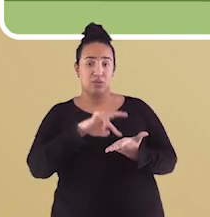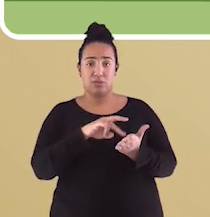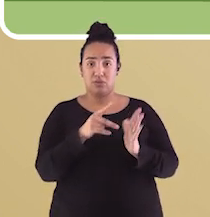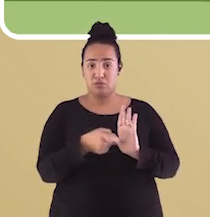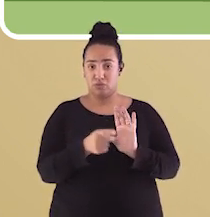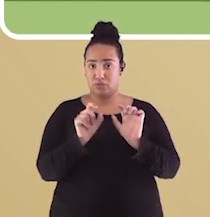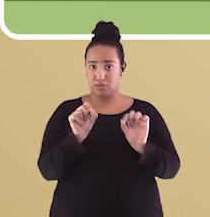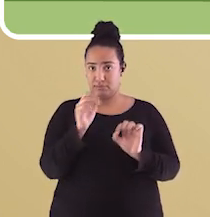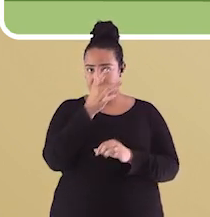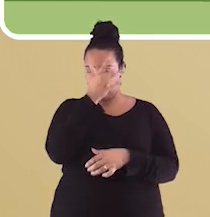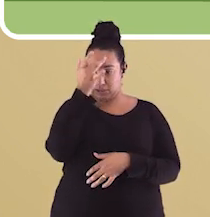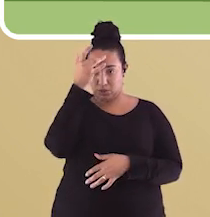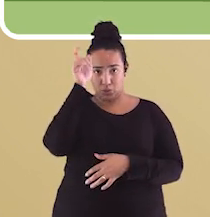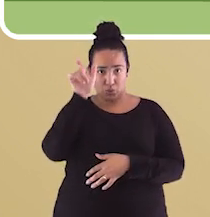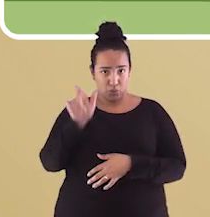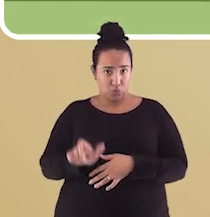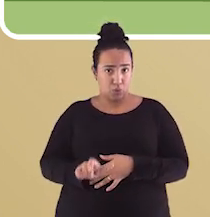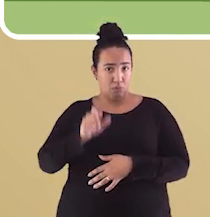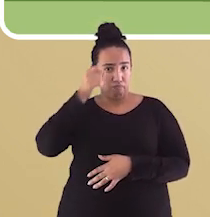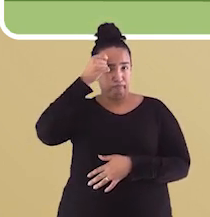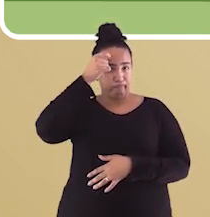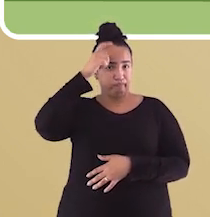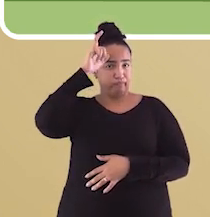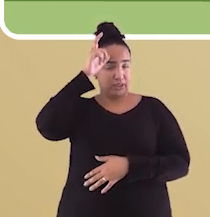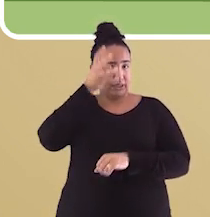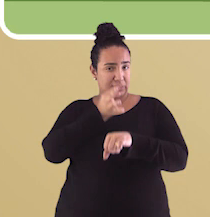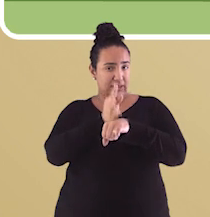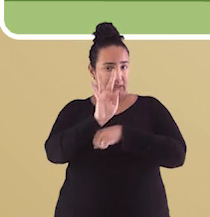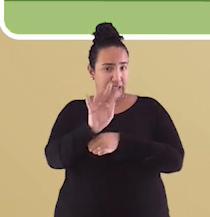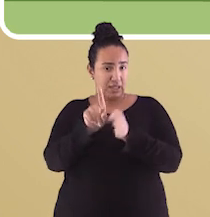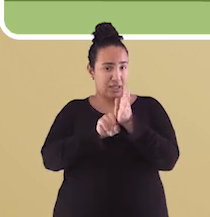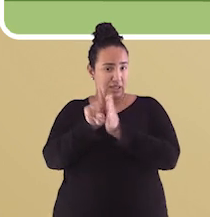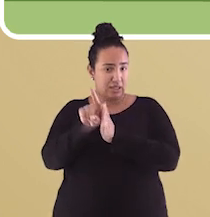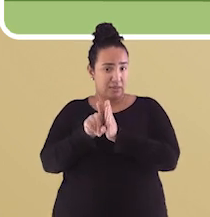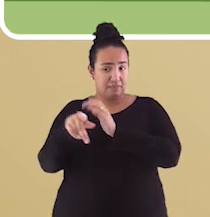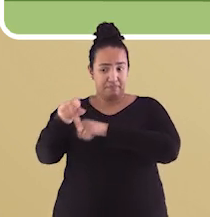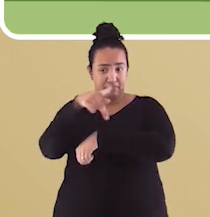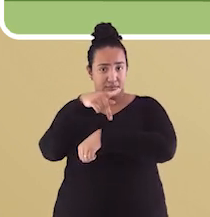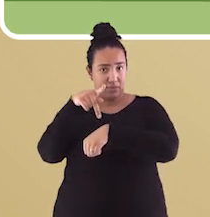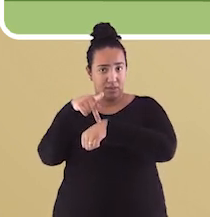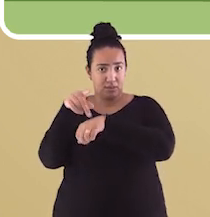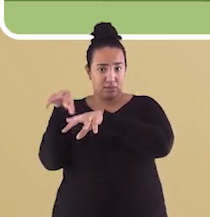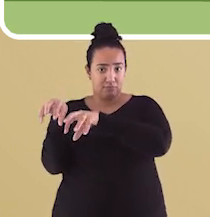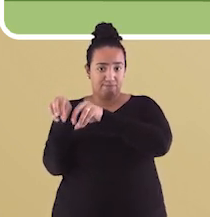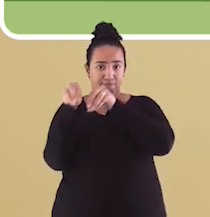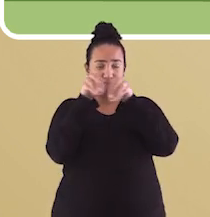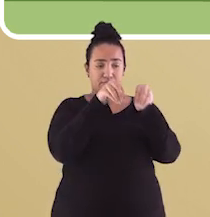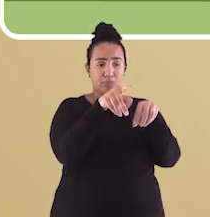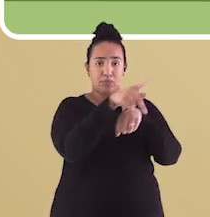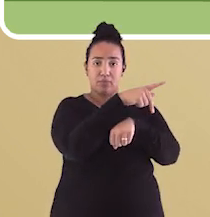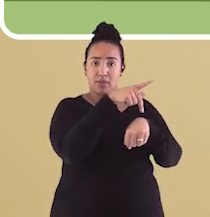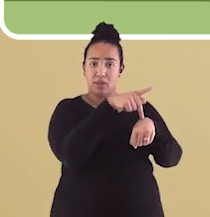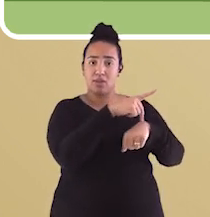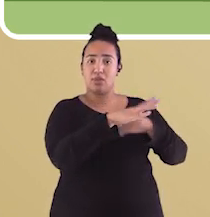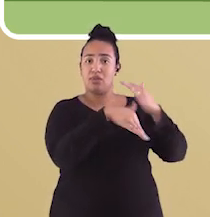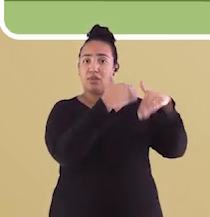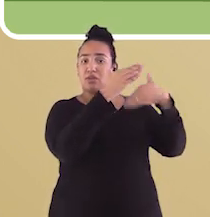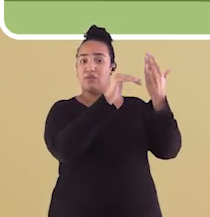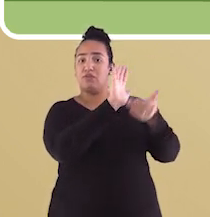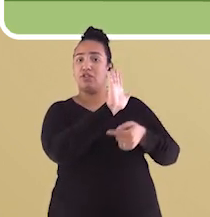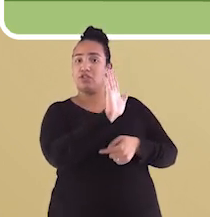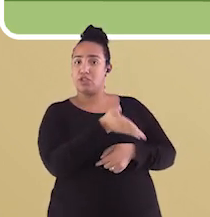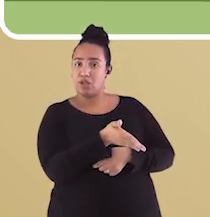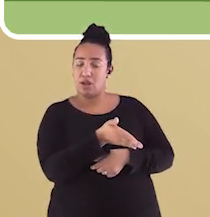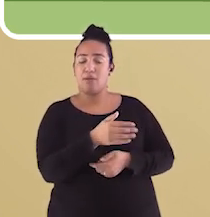de conhecimento técnico e científico saem de seus países em direção a países mais